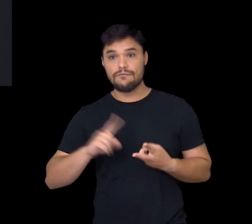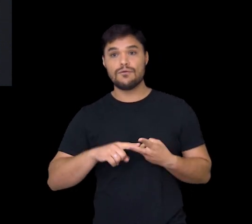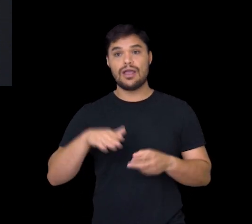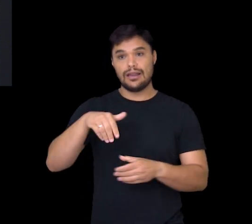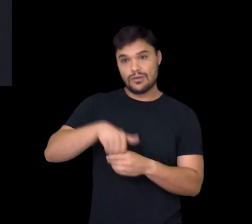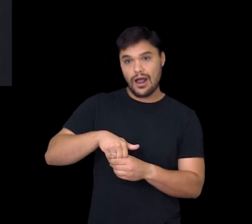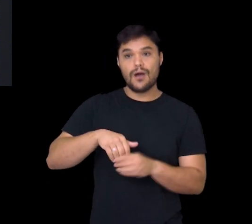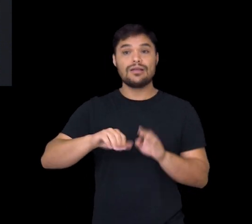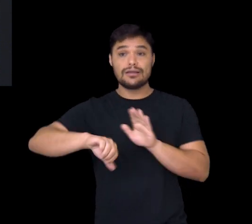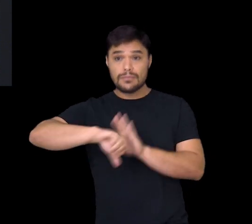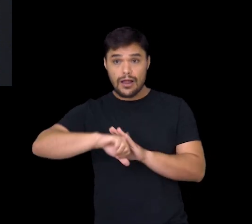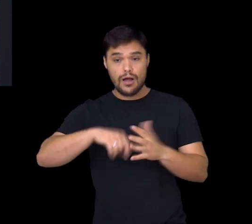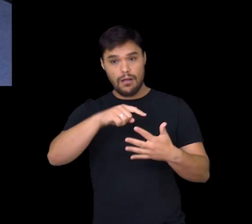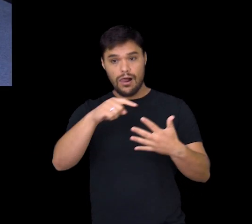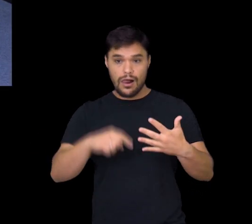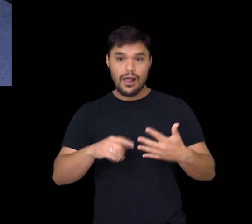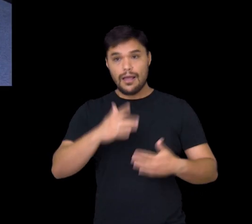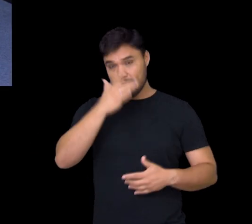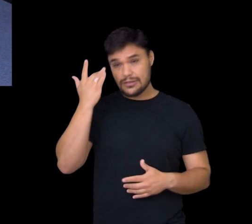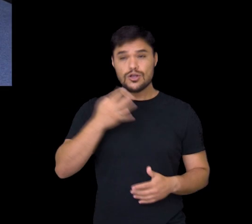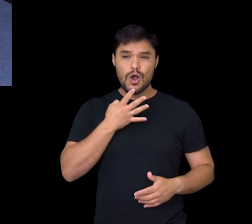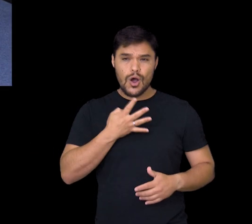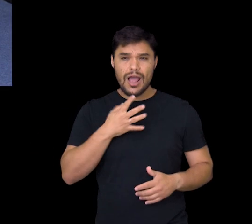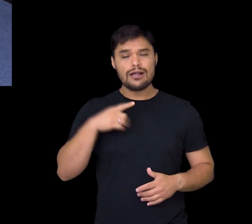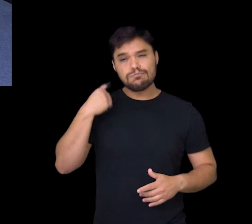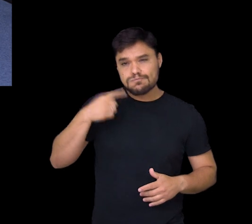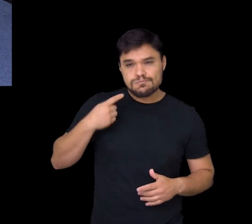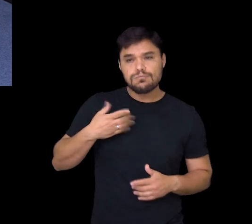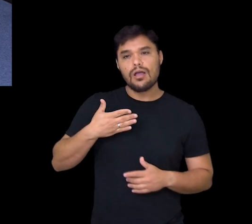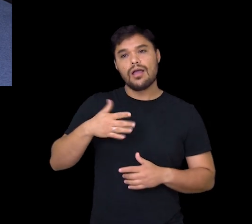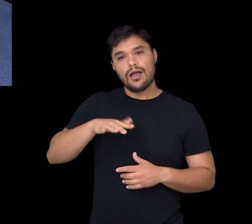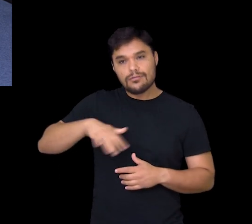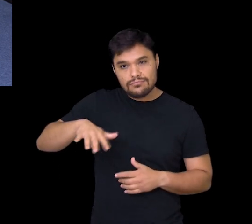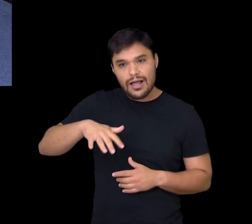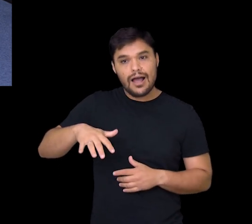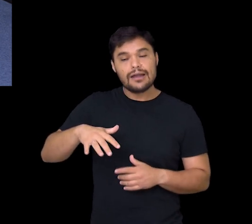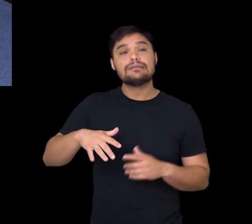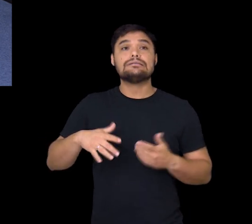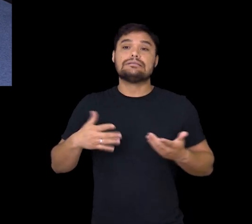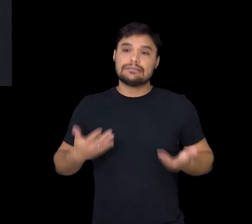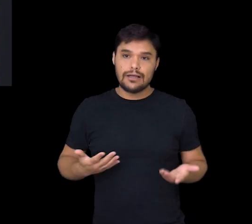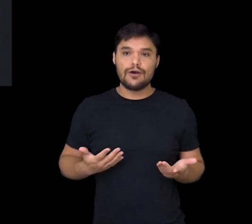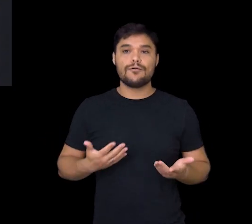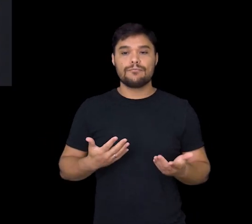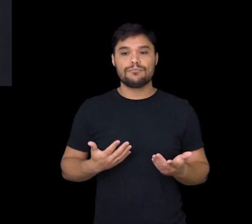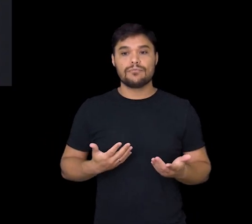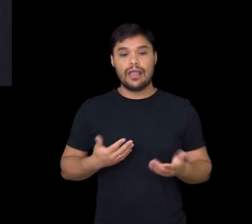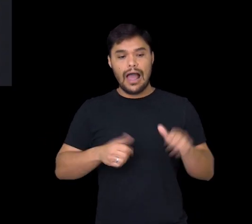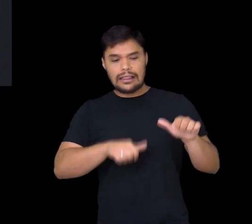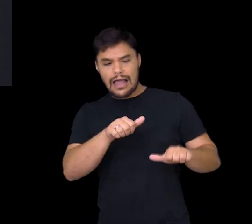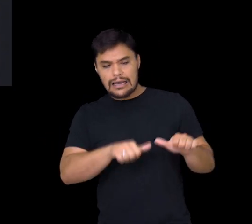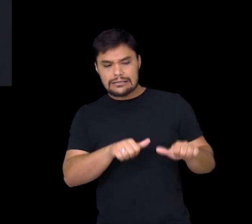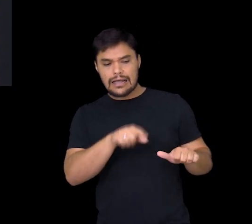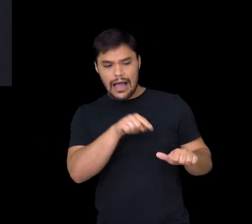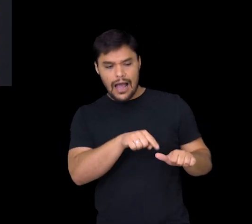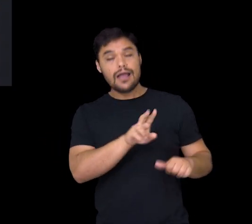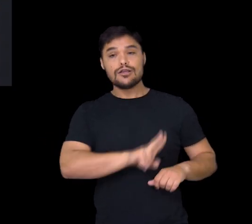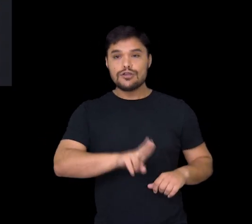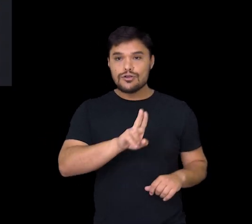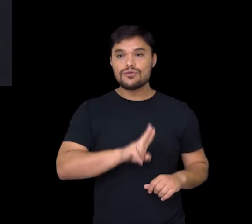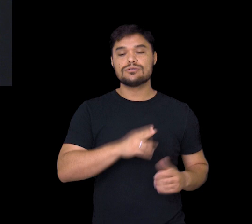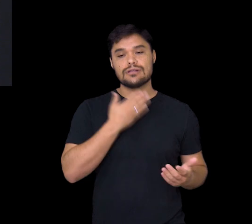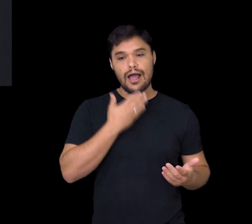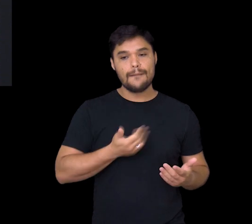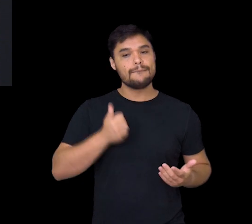administrativa, eleitoral e criminal. Então, um bom operador do direito, um bom advogado, um bom membro, ele vai saber analisar o caso